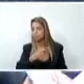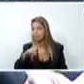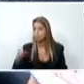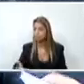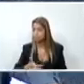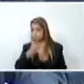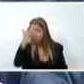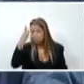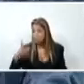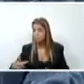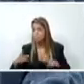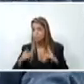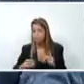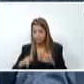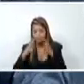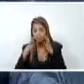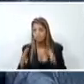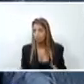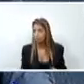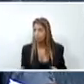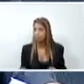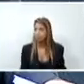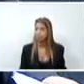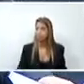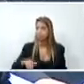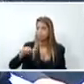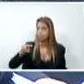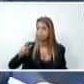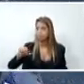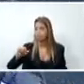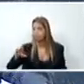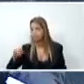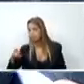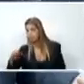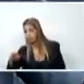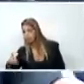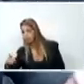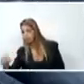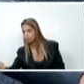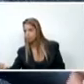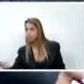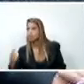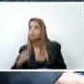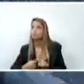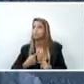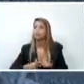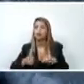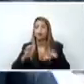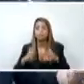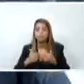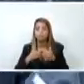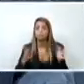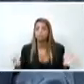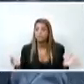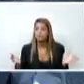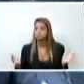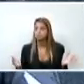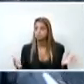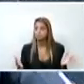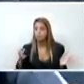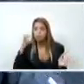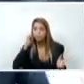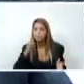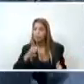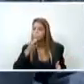que também merecem nossa atenção, pessoal do Alvarengo, pessoal do Belmiro Amarim. Por que não vamos fazer essa audiência pública? Porque não vamos ouvir o público.